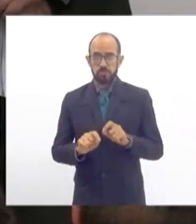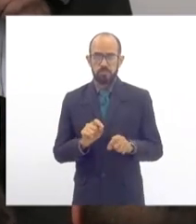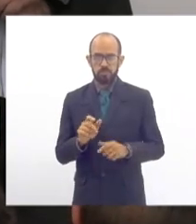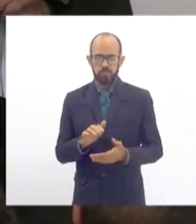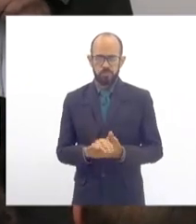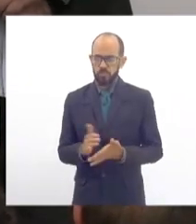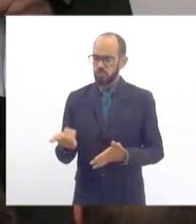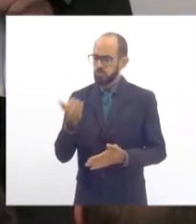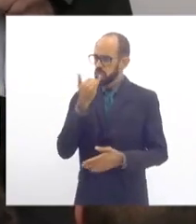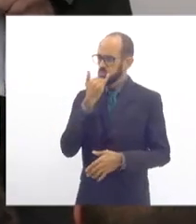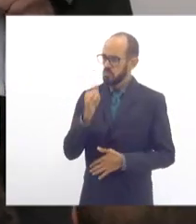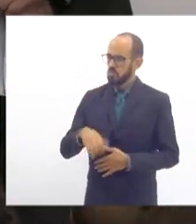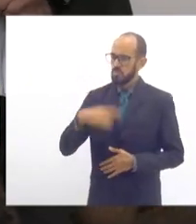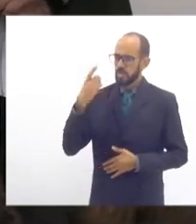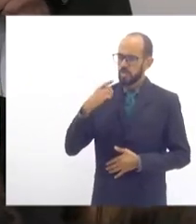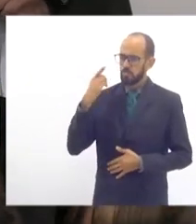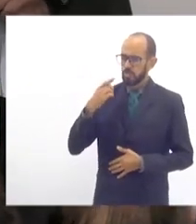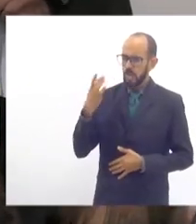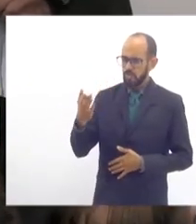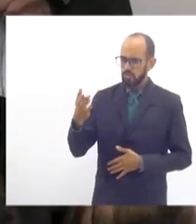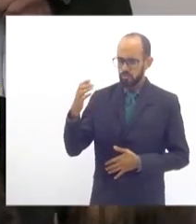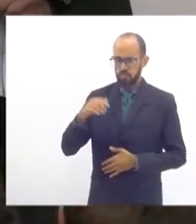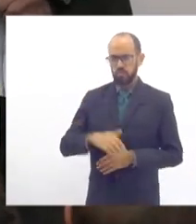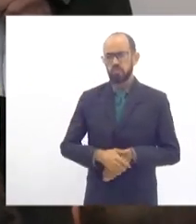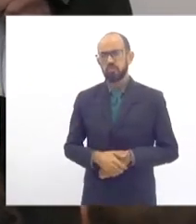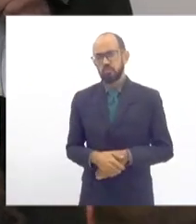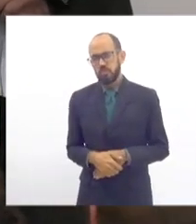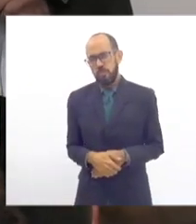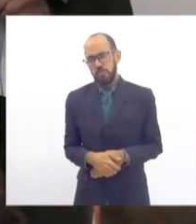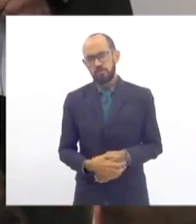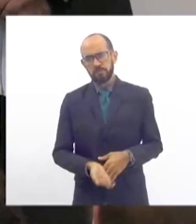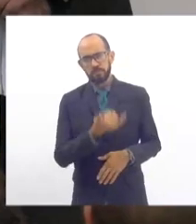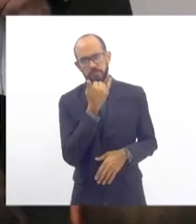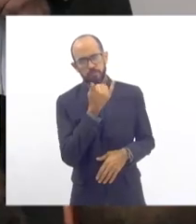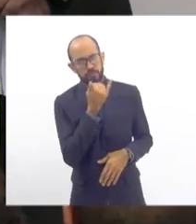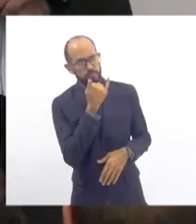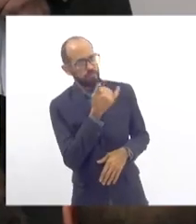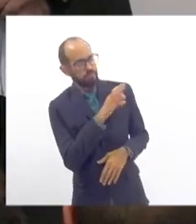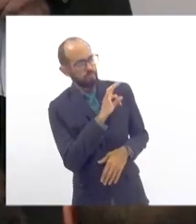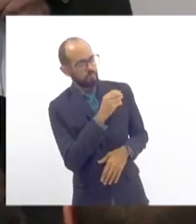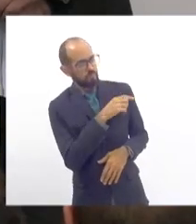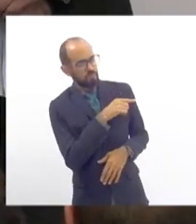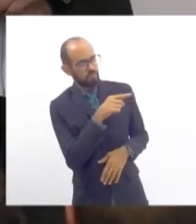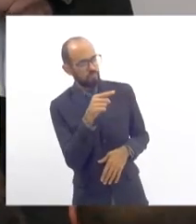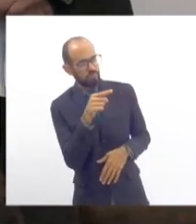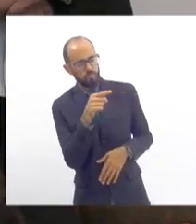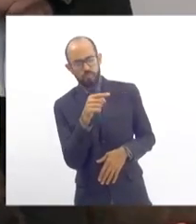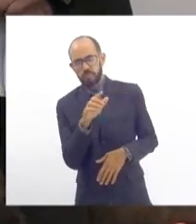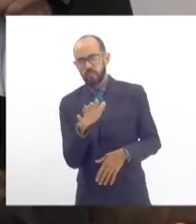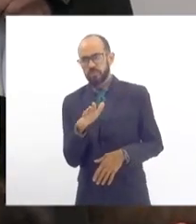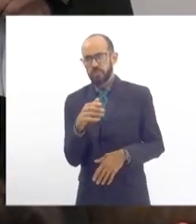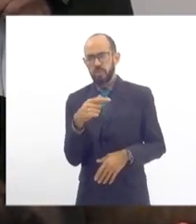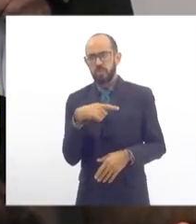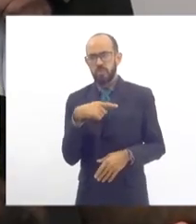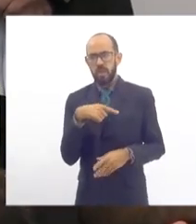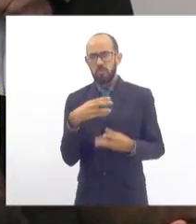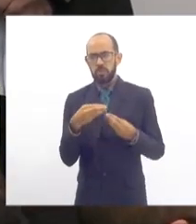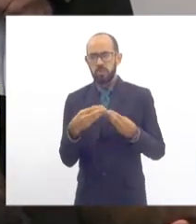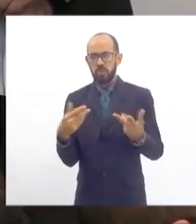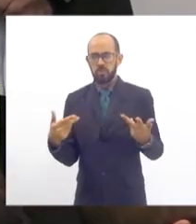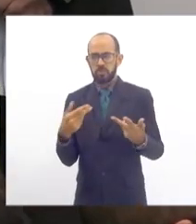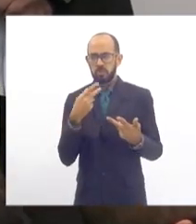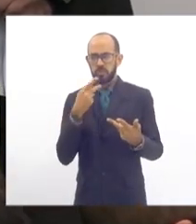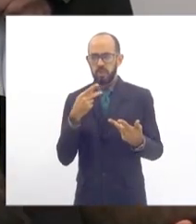desculpa, Serafim, mas desculpa, deputados, desculpa, tá? Eu tenho muita coisa a falar, porque tudo